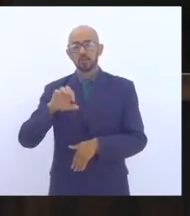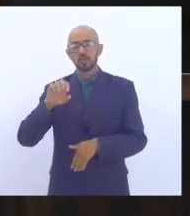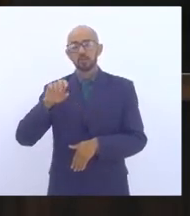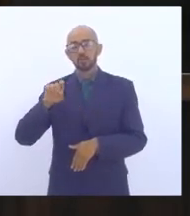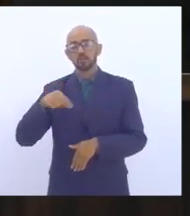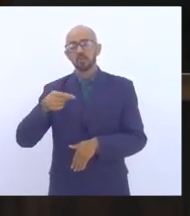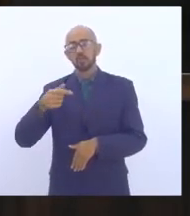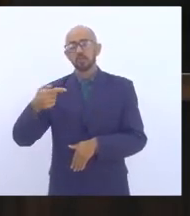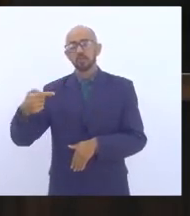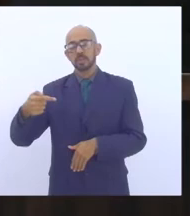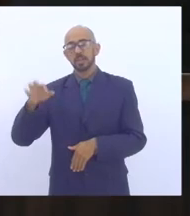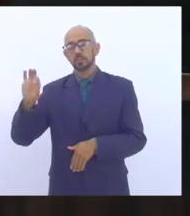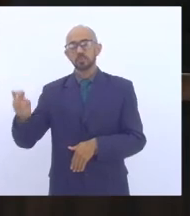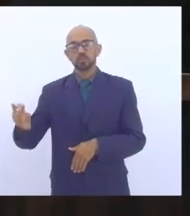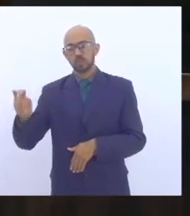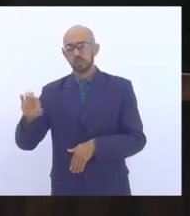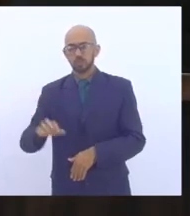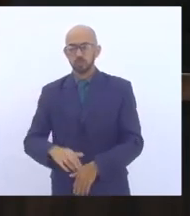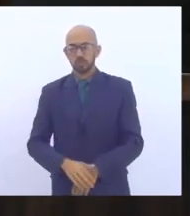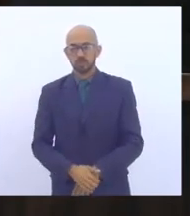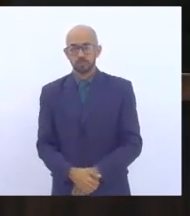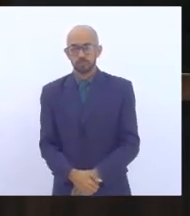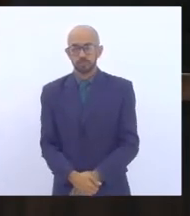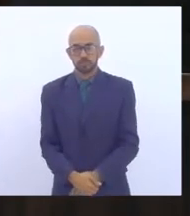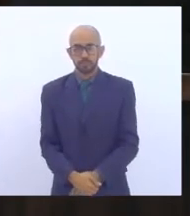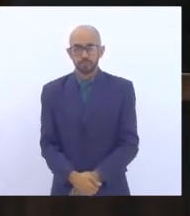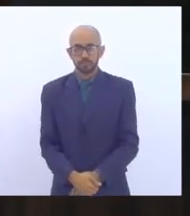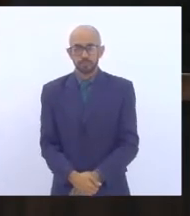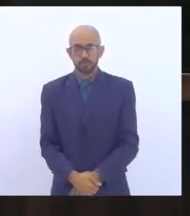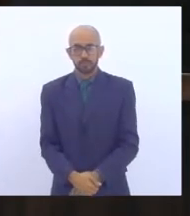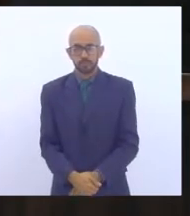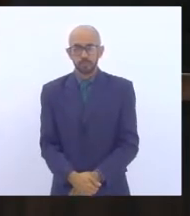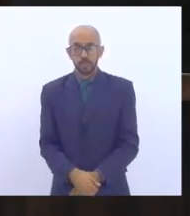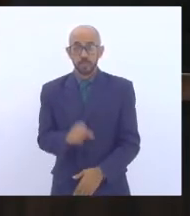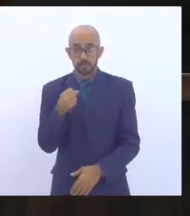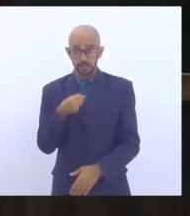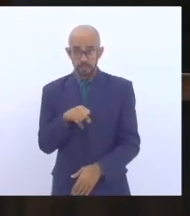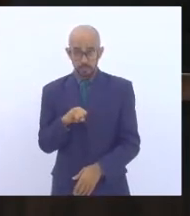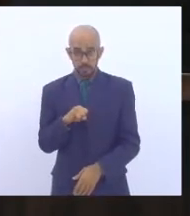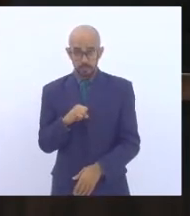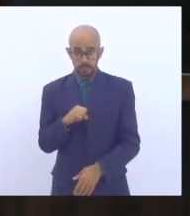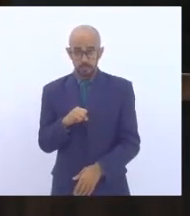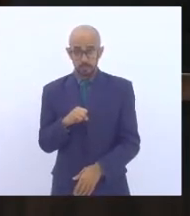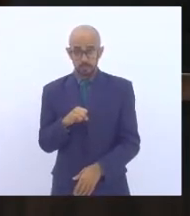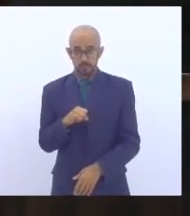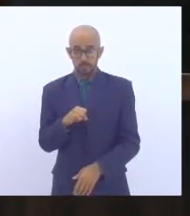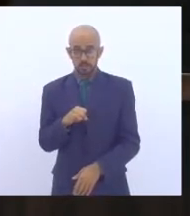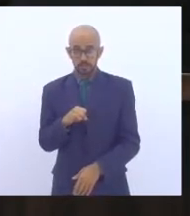300 19,7 por cento quando a gente vai para